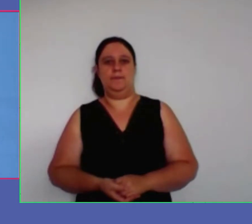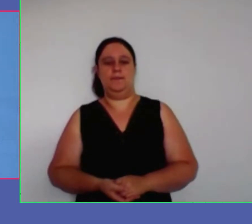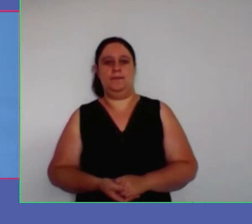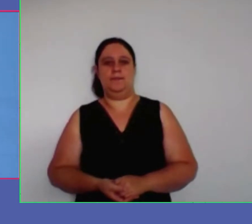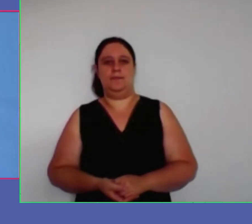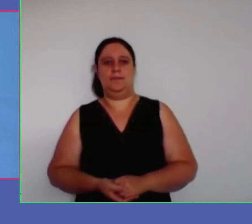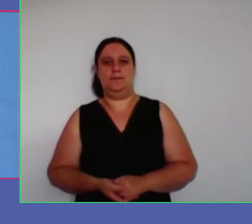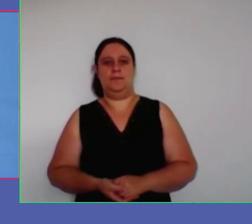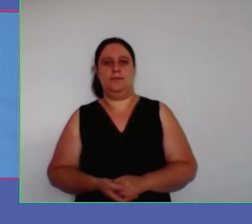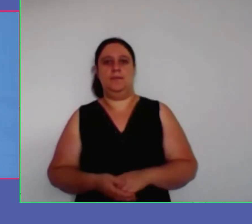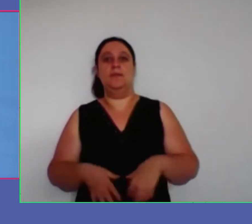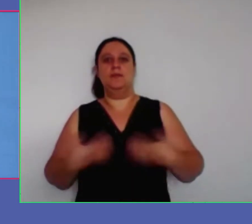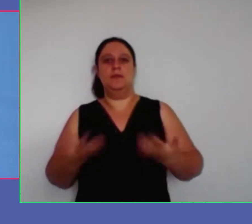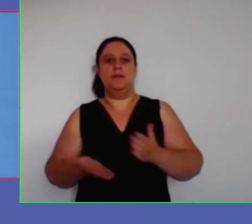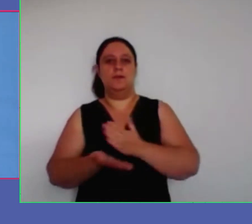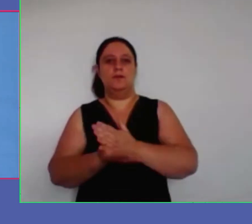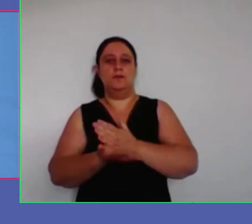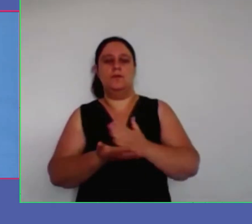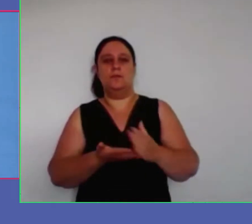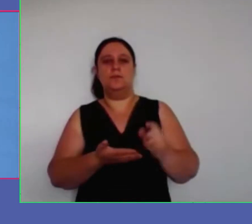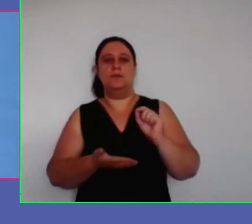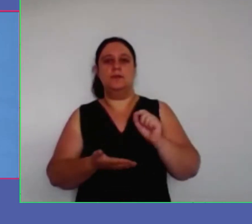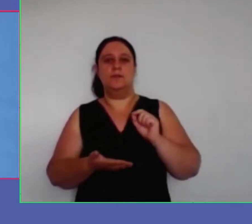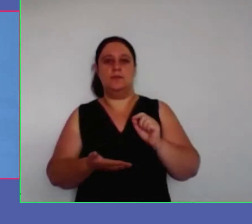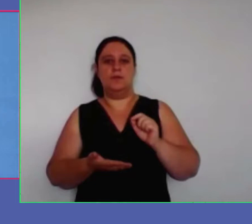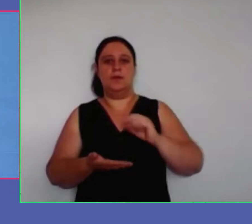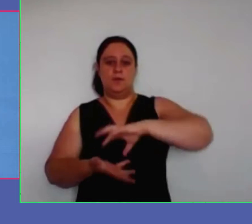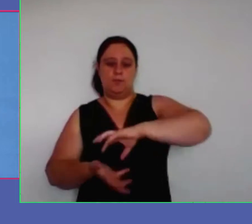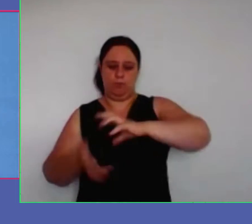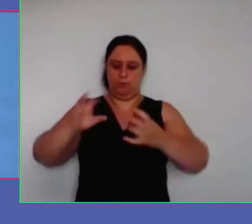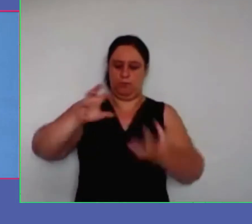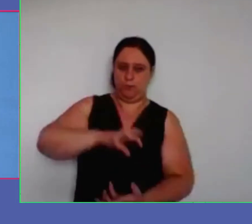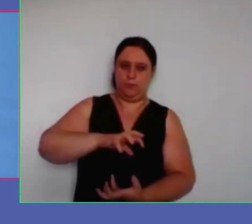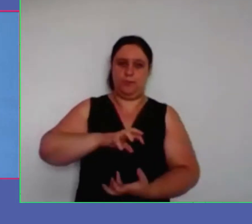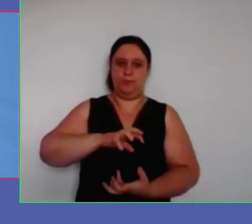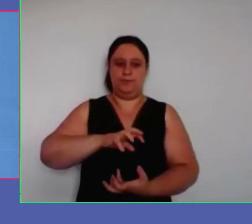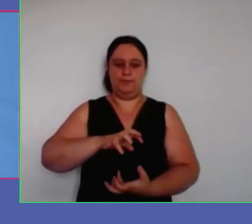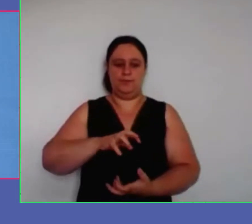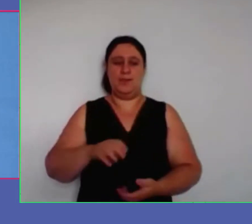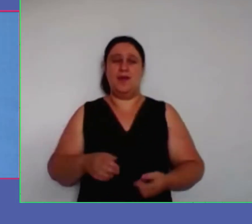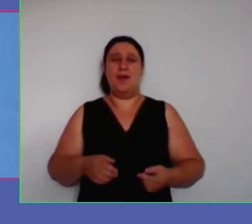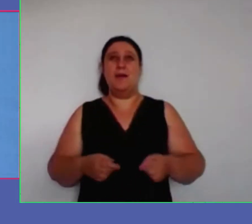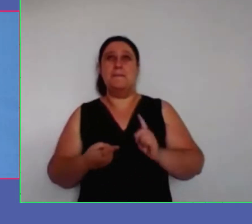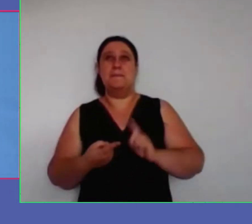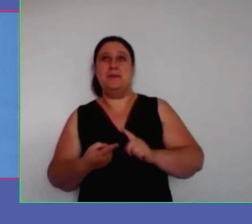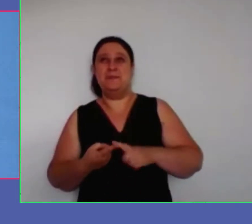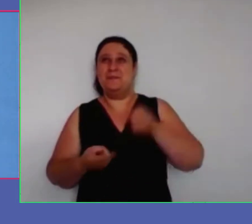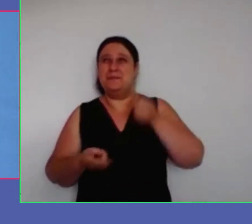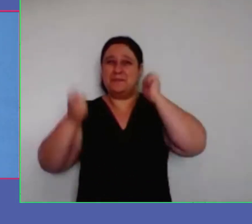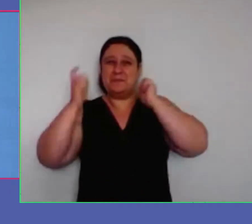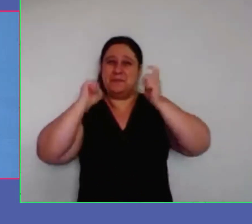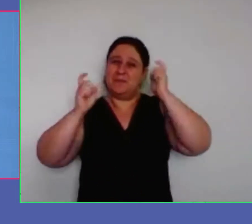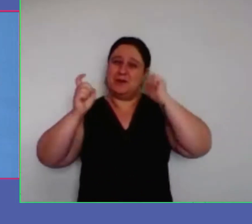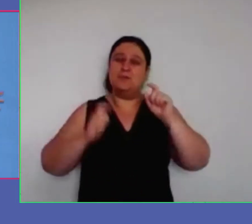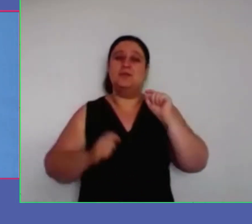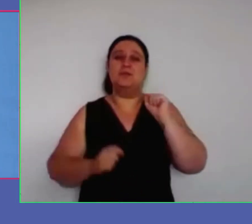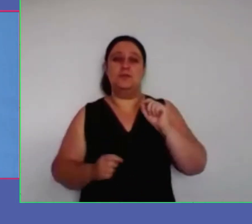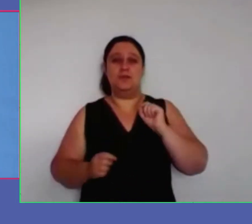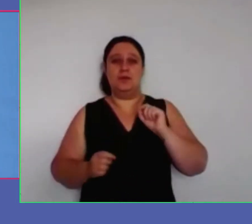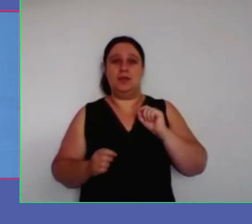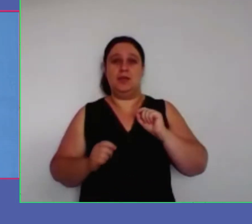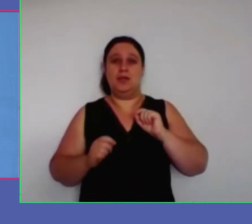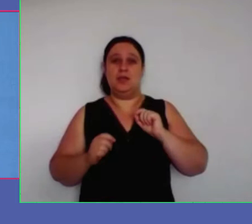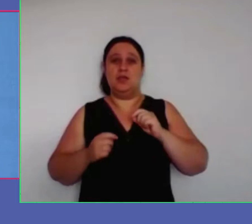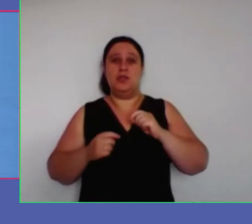nós começamos com uma grande virada. A minha preocupação é de que de todas as riquezas que nós ganhamos até